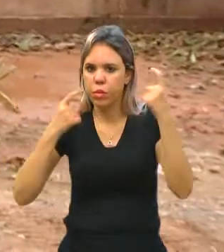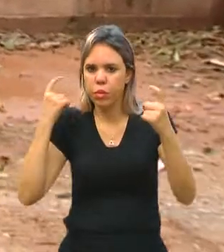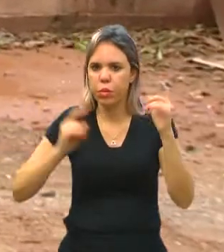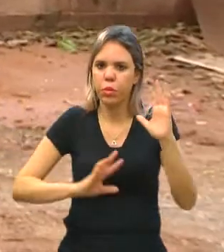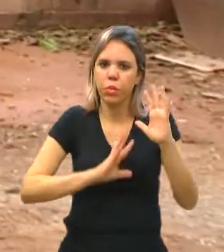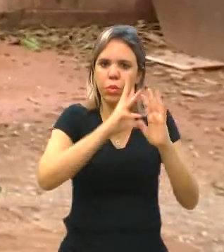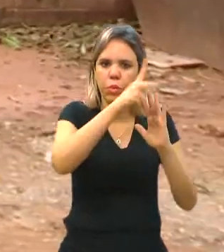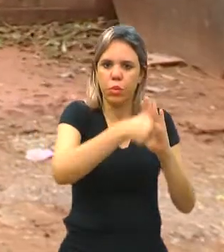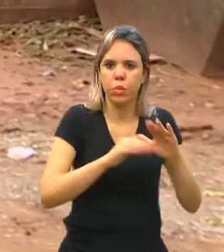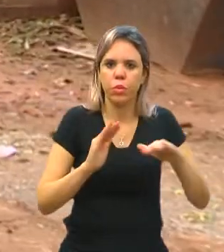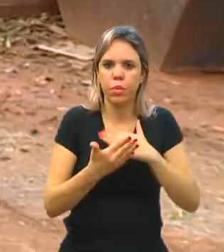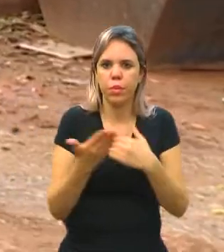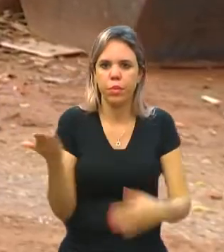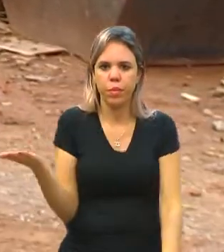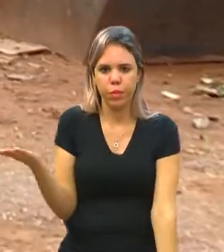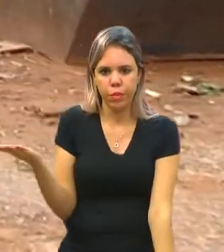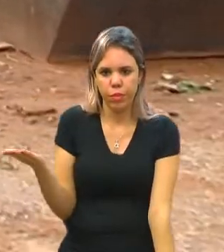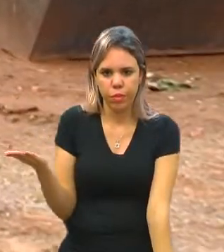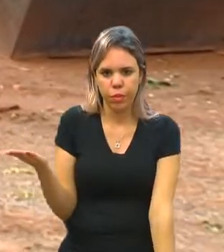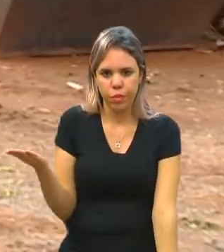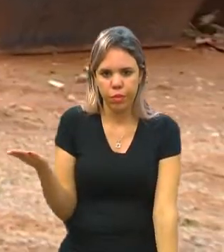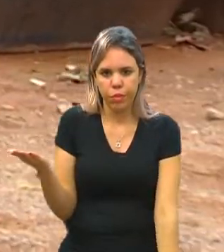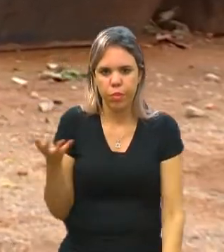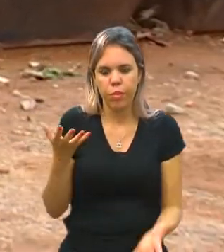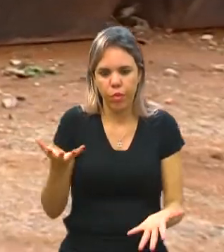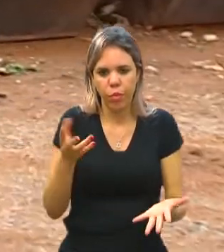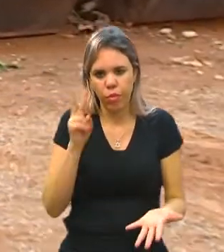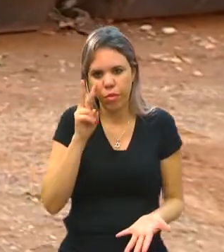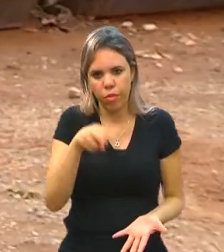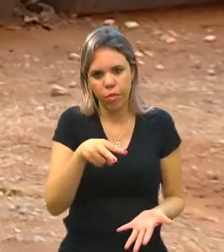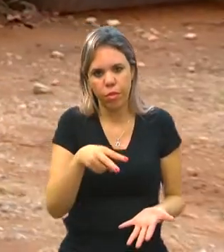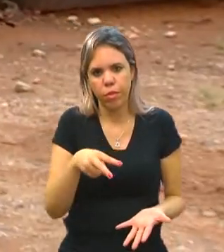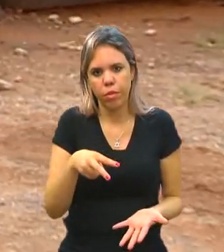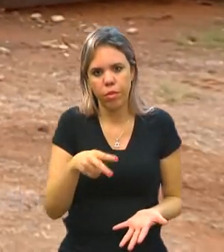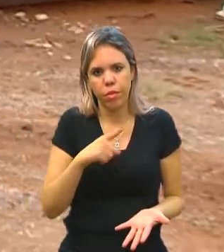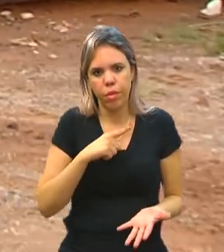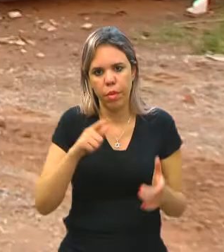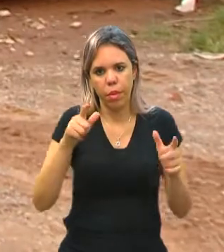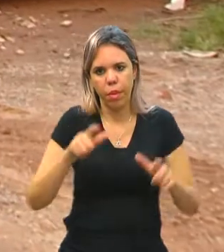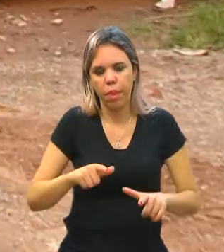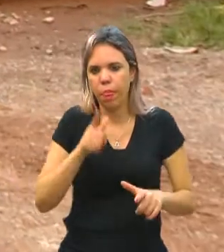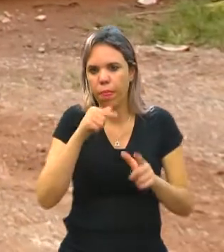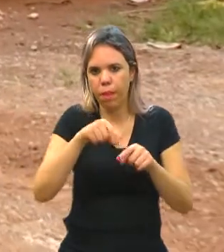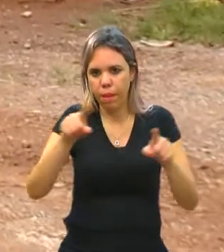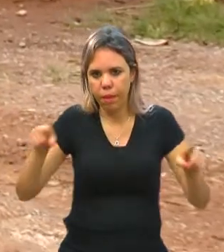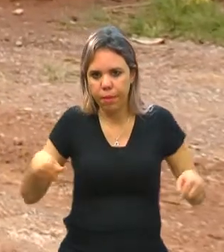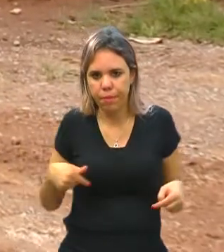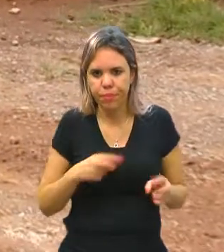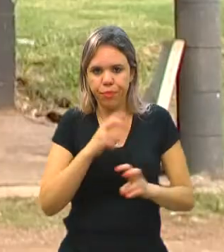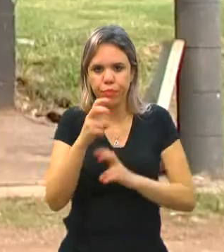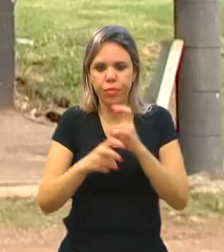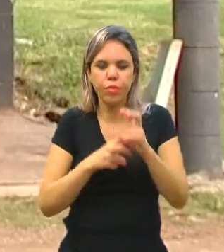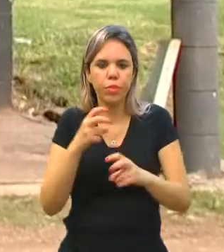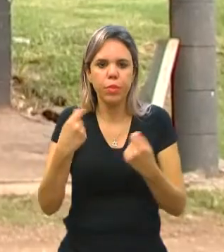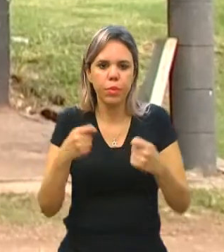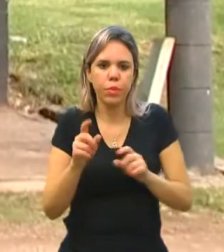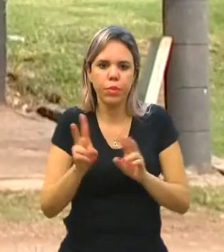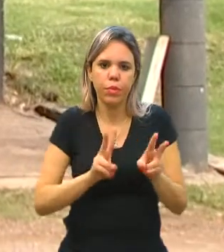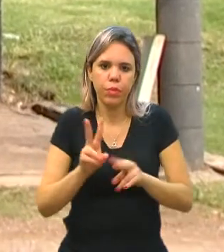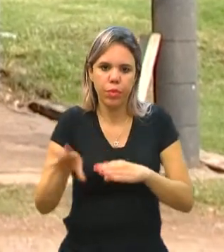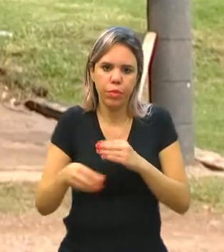com as questões ambientais do bairro né eles querem ver ele tem uma área de Lagoa tem um Parque Linear